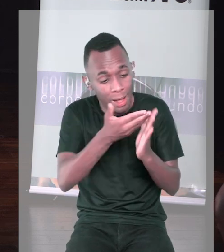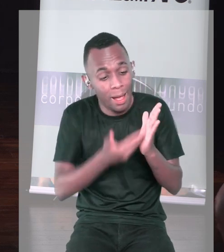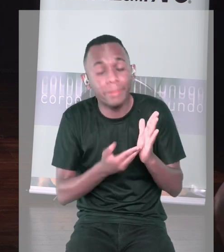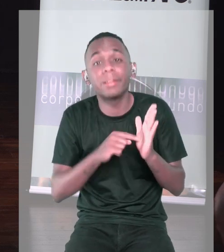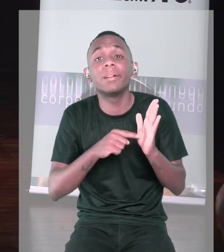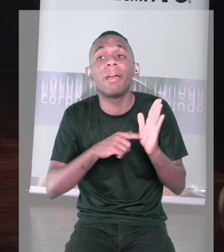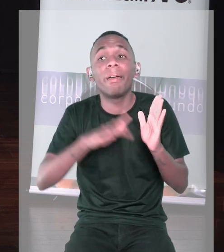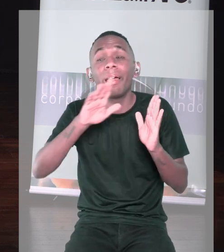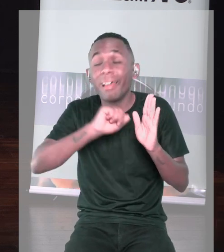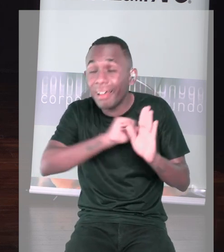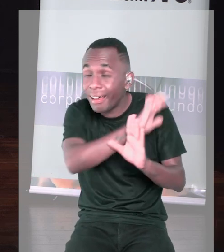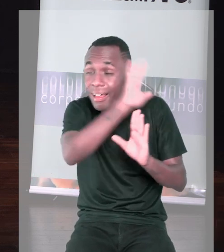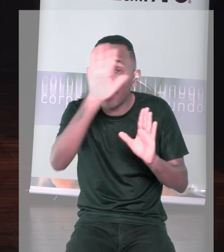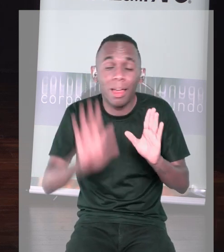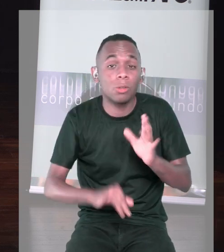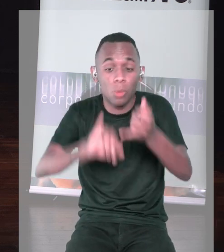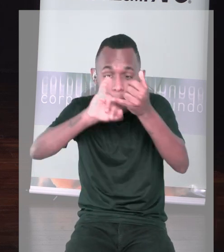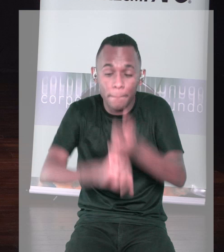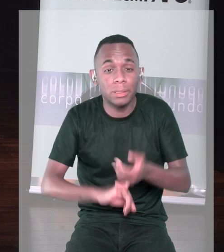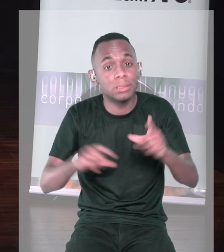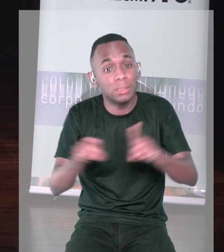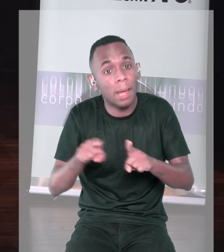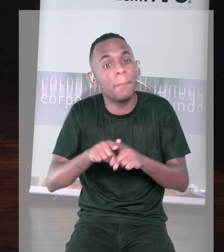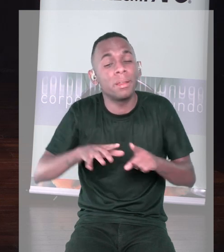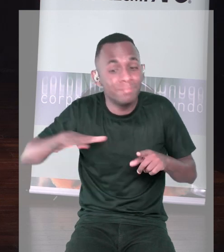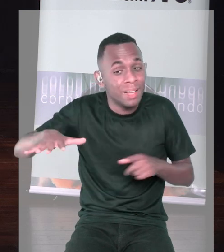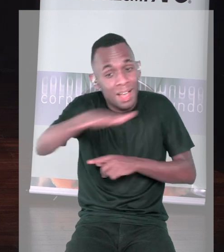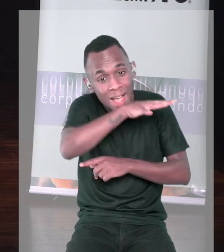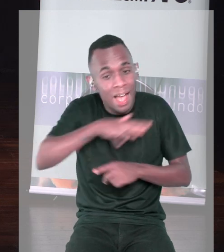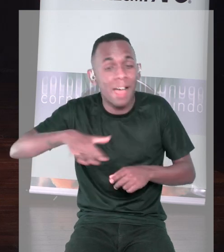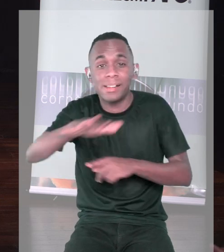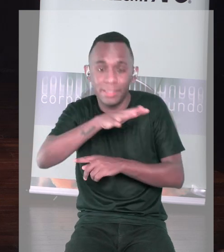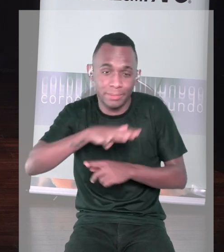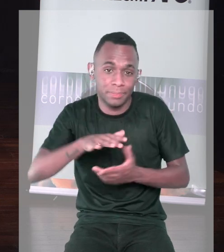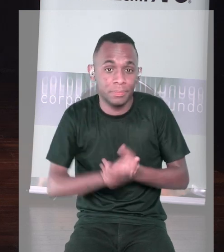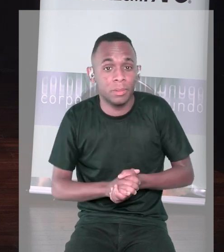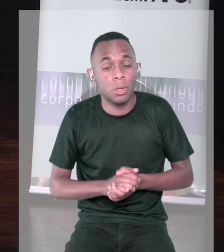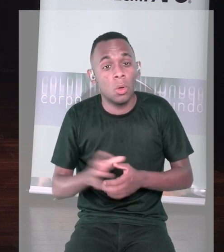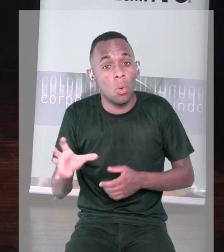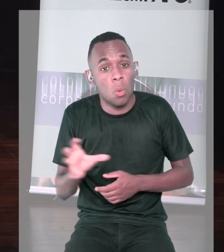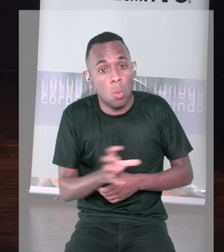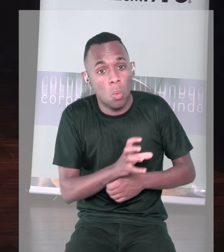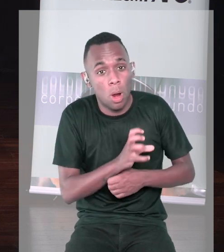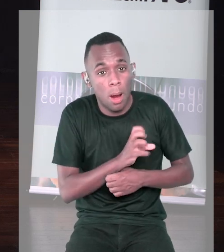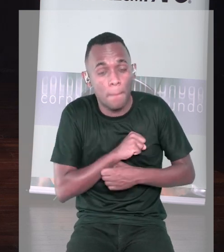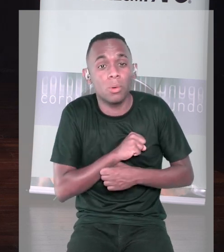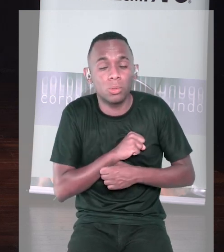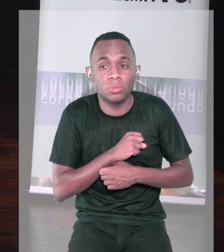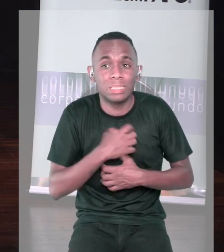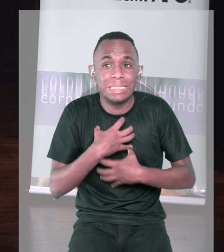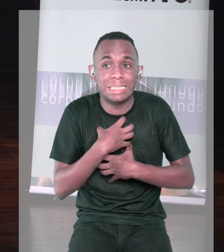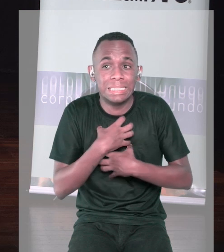na carta de André fica claro, os amantes também têm o seu mundo, não apenas um mundo com os outros, é que o